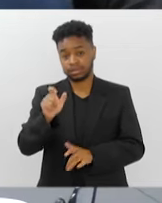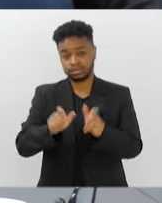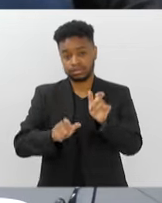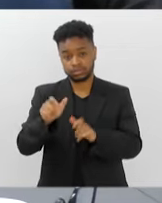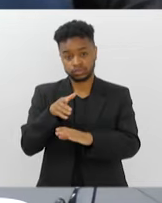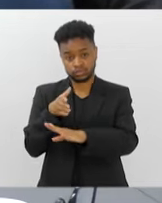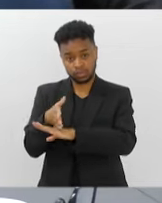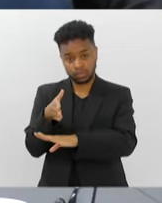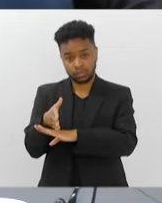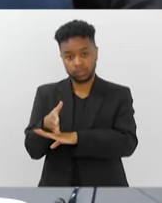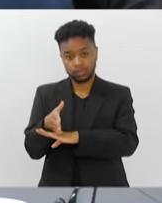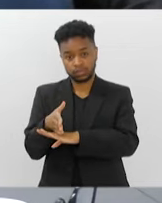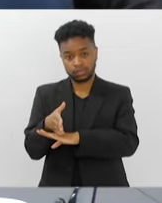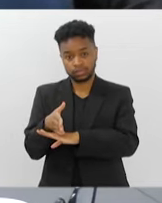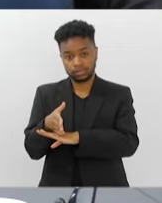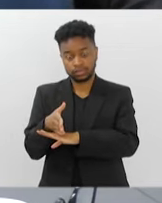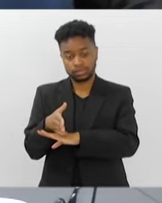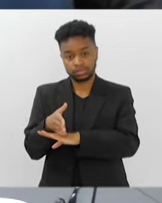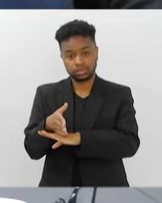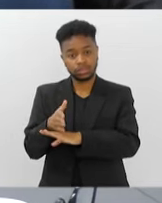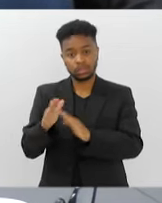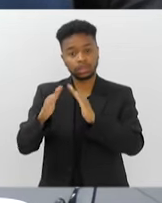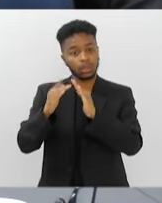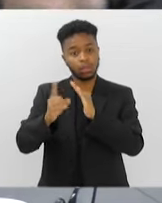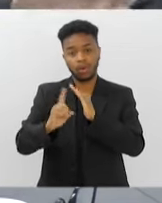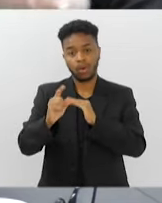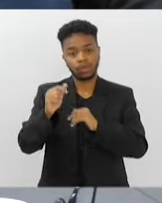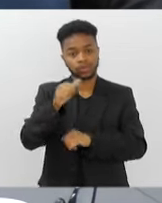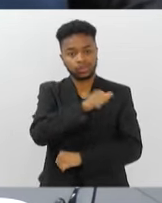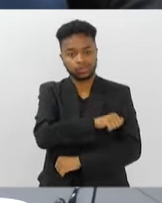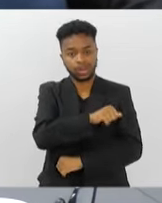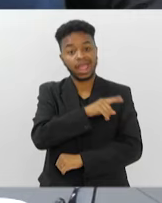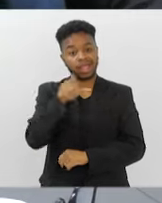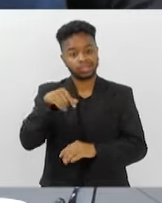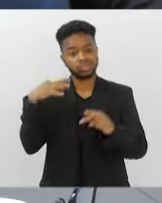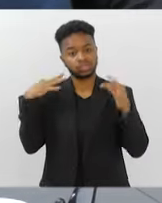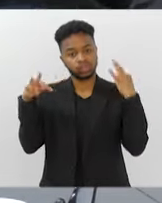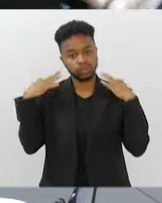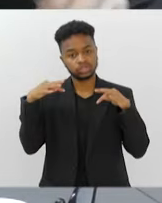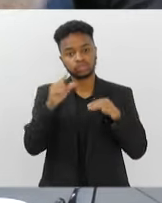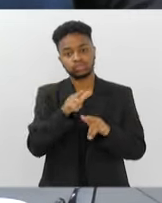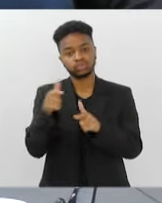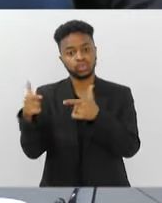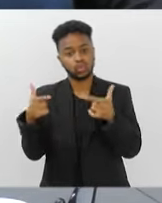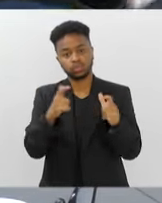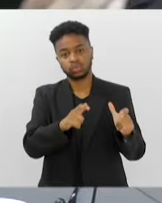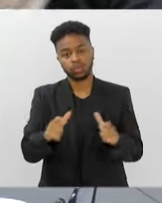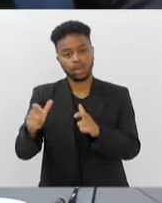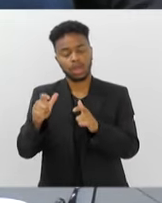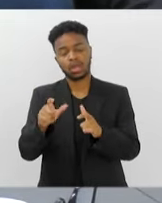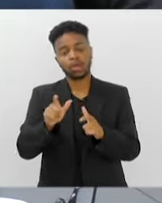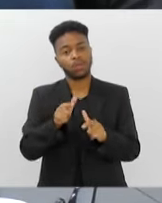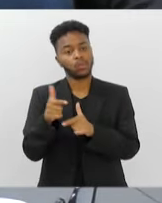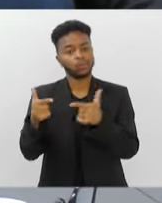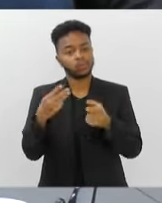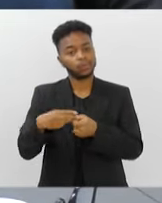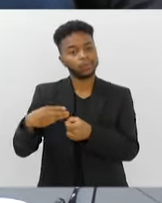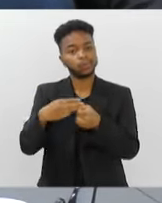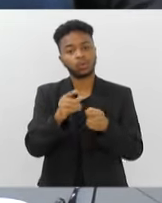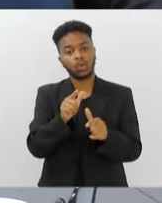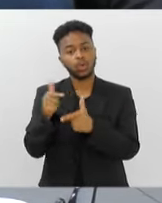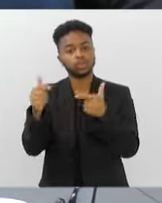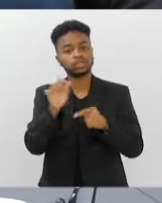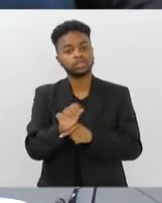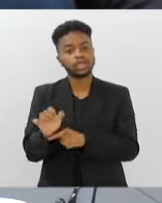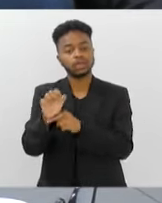presente são de fora da capital do Rio de Janeiro ou seja são turistas de outros municípios de outros estados inclusive fora do